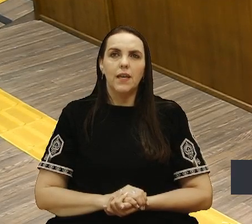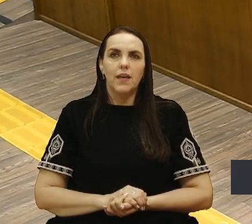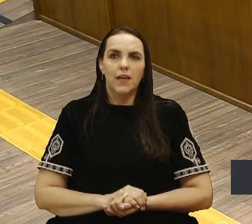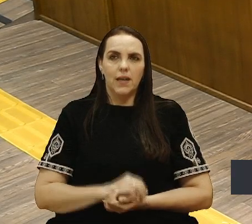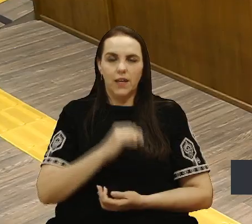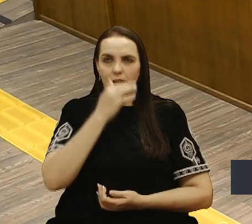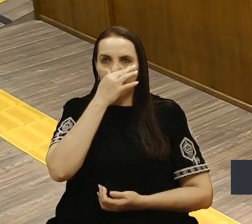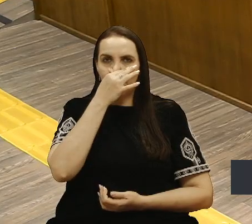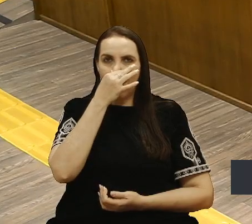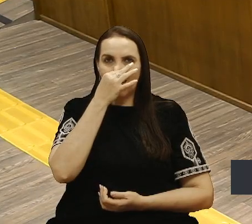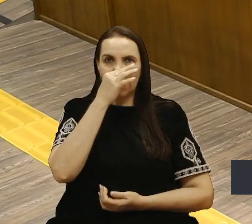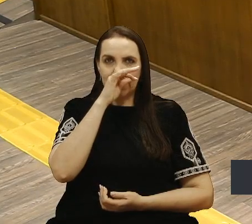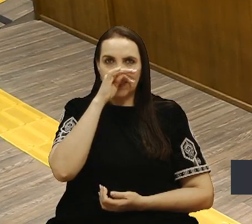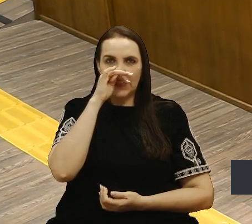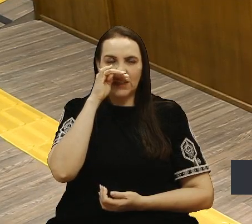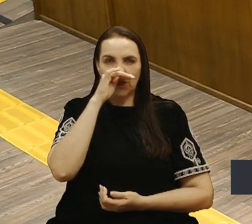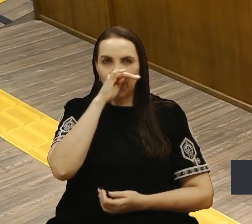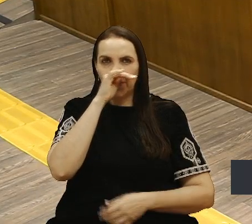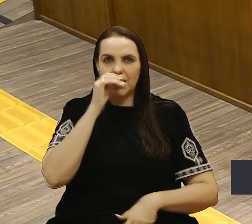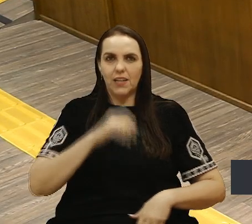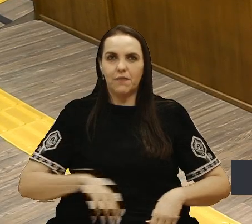da tribuna.